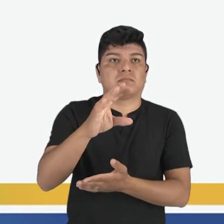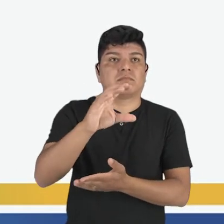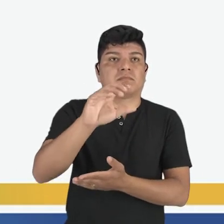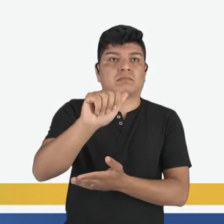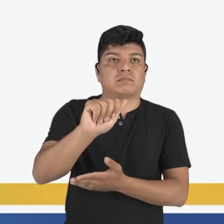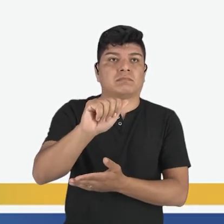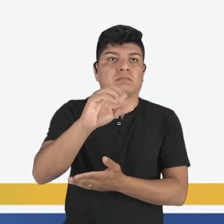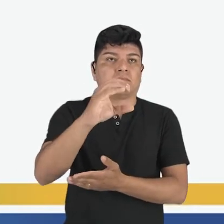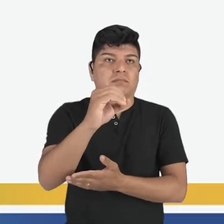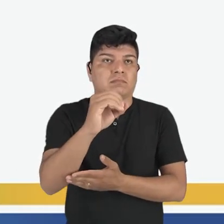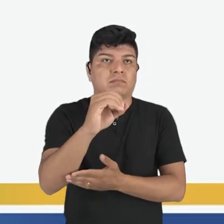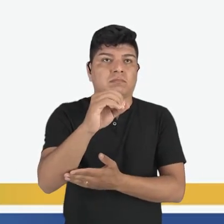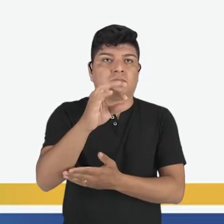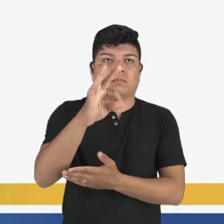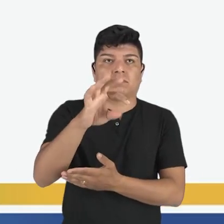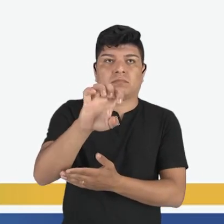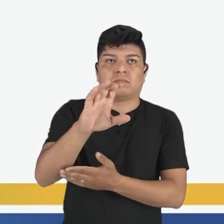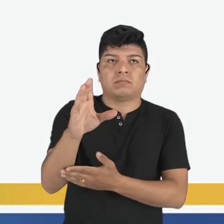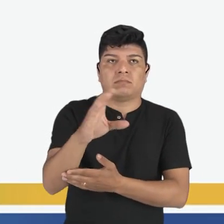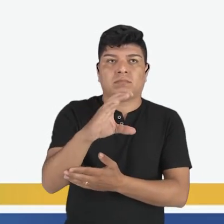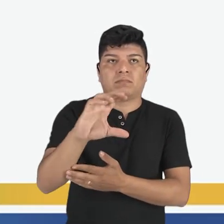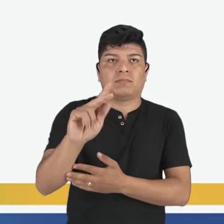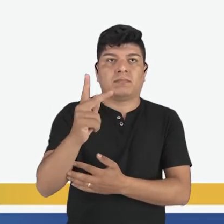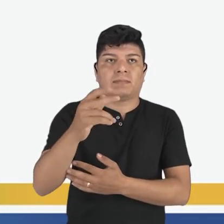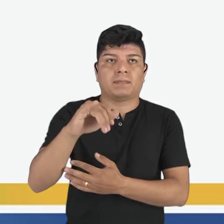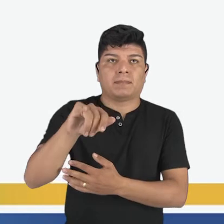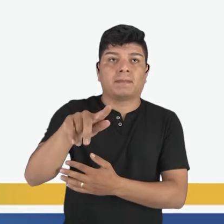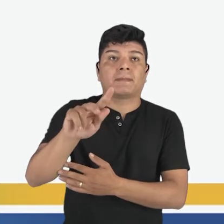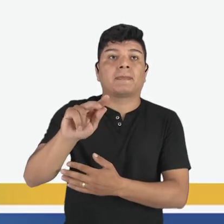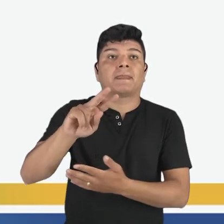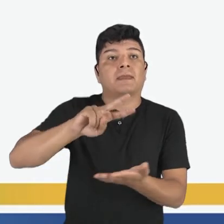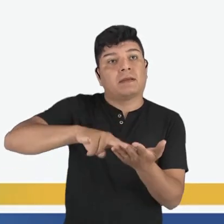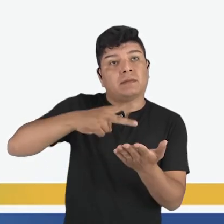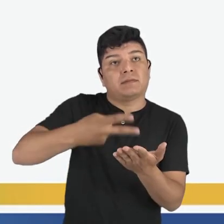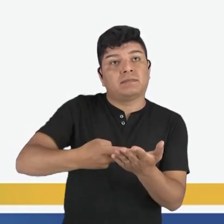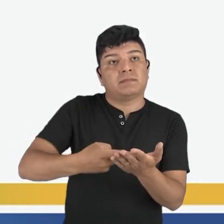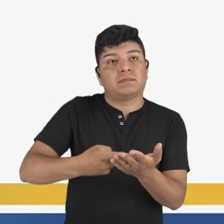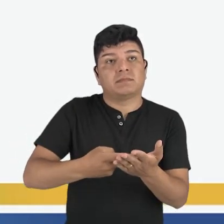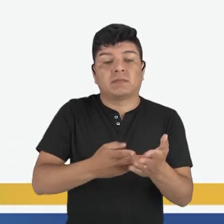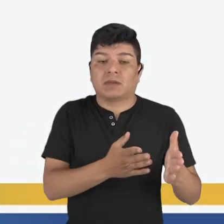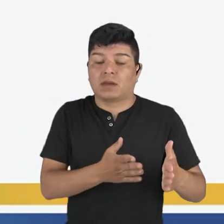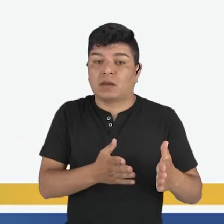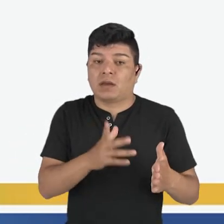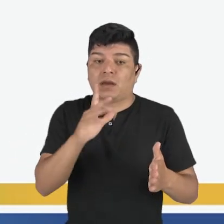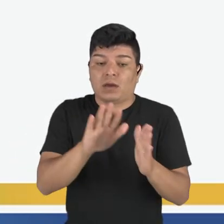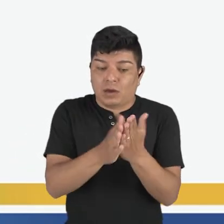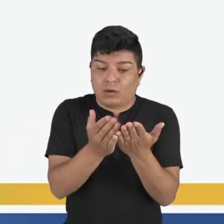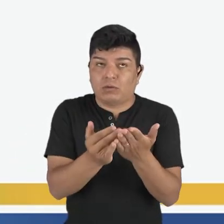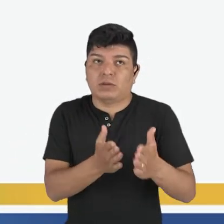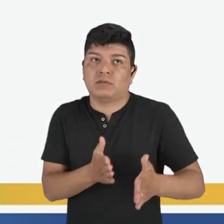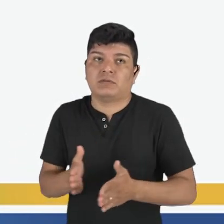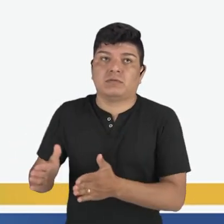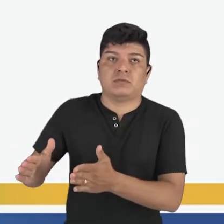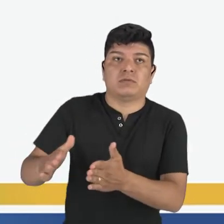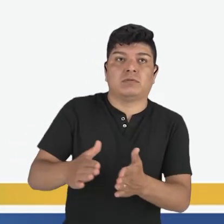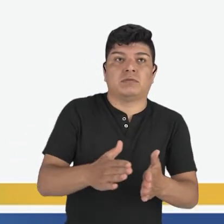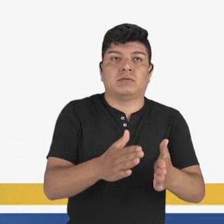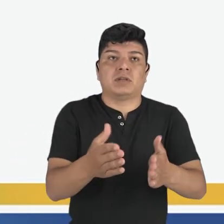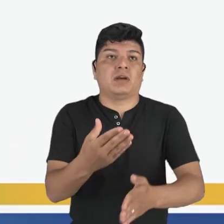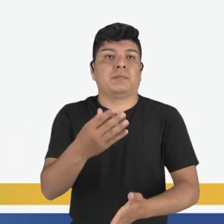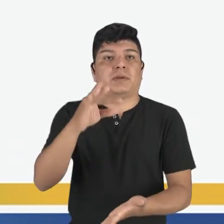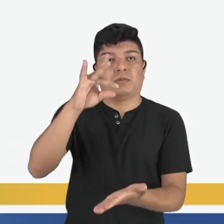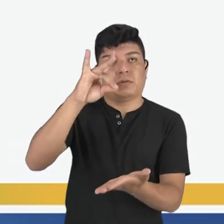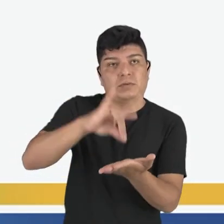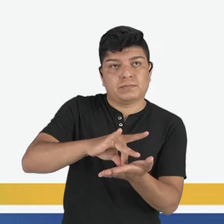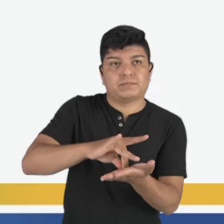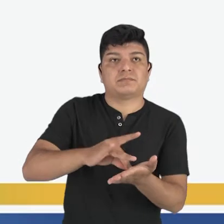Ching. Tao Te Ching traduzido significa livro do caminho e da virtude. É a tradução do termo Tao Te